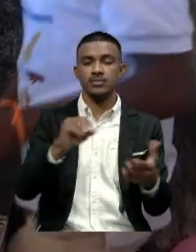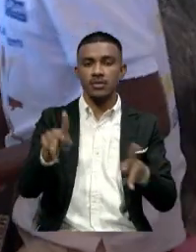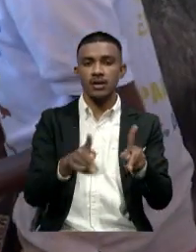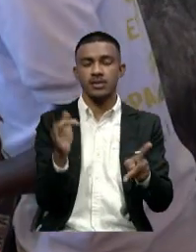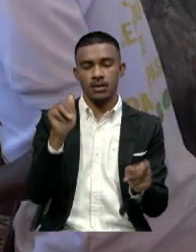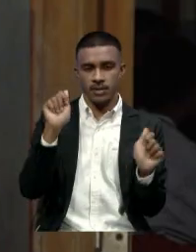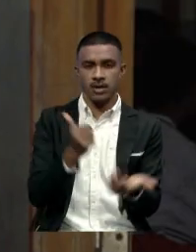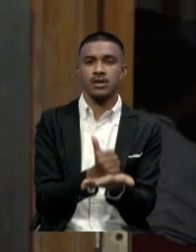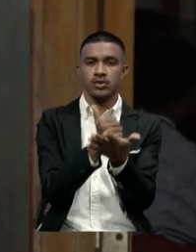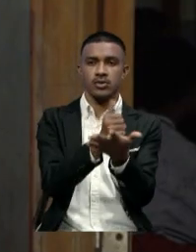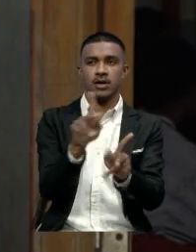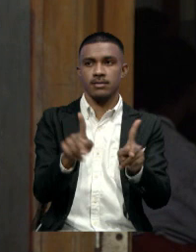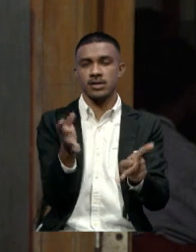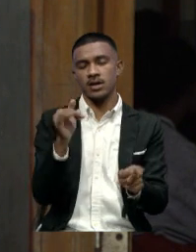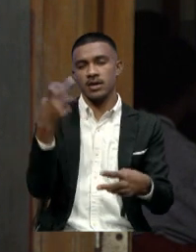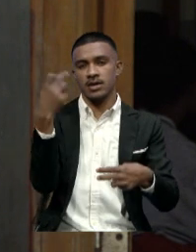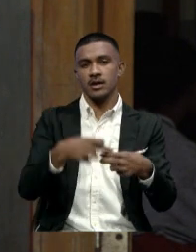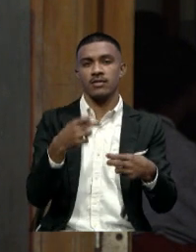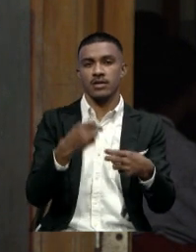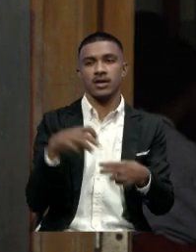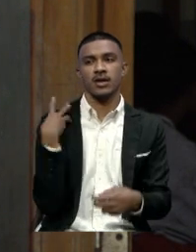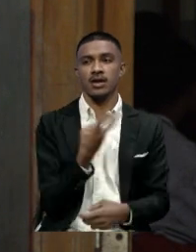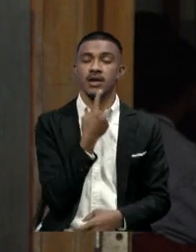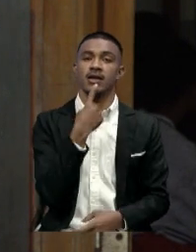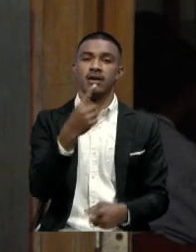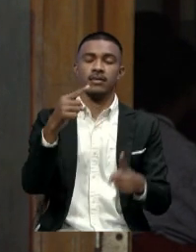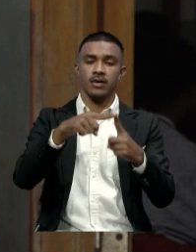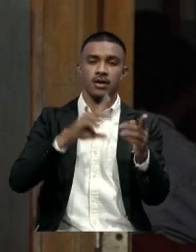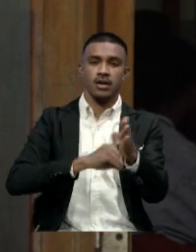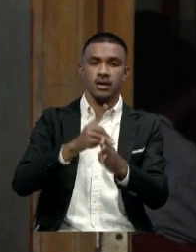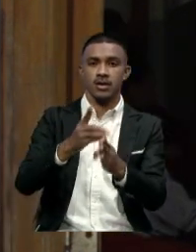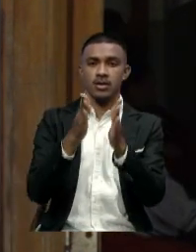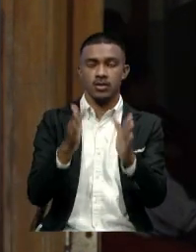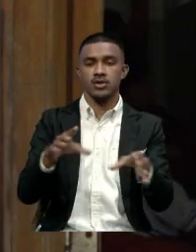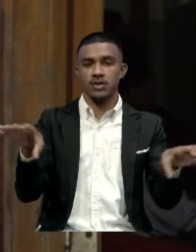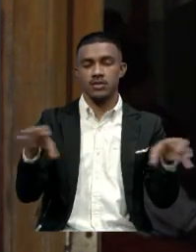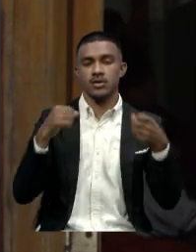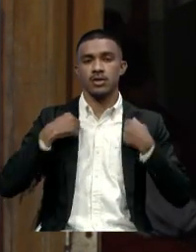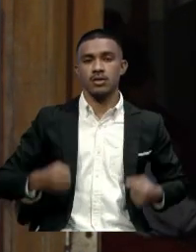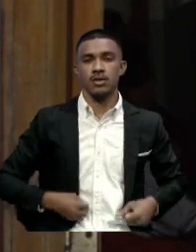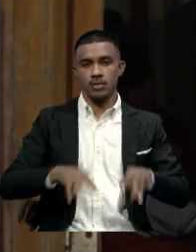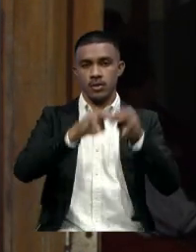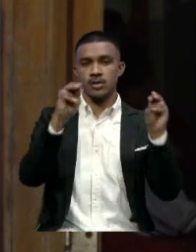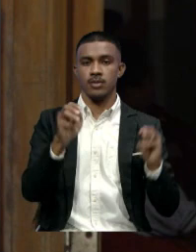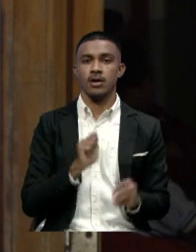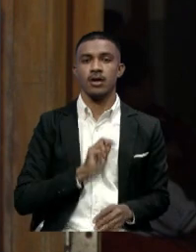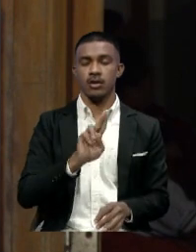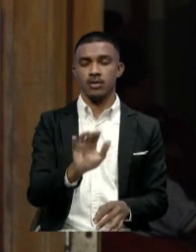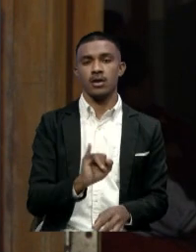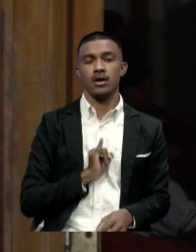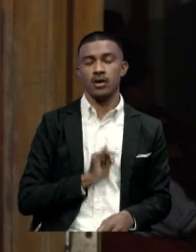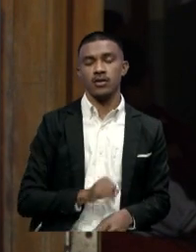sira. Preocupações internas, itaha hatoli o se son diretor serviço do município ele. De a recomendações, maka hau recomenda